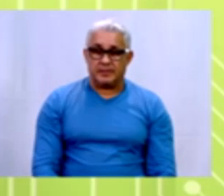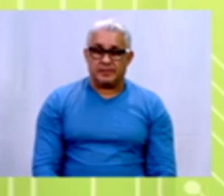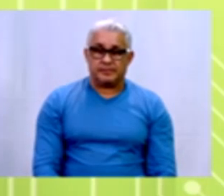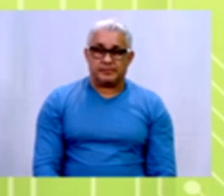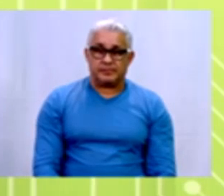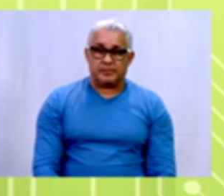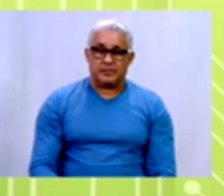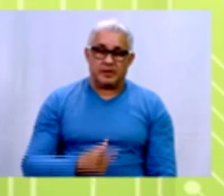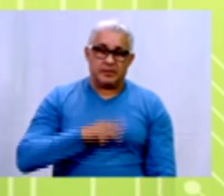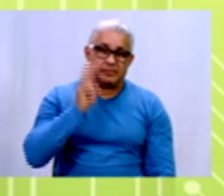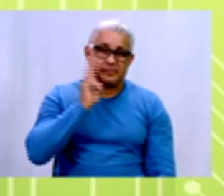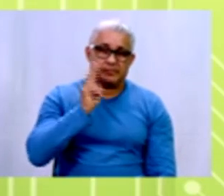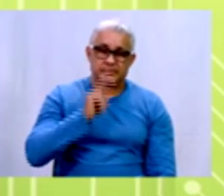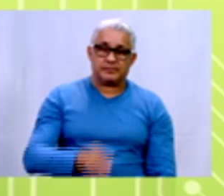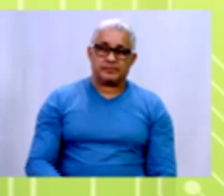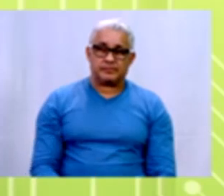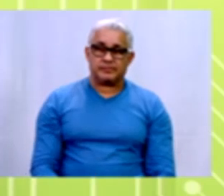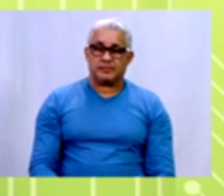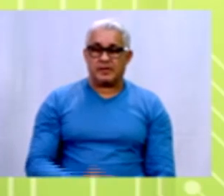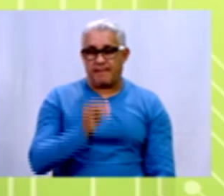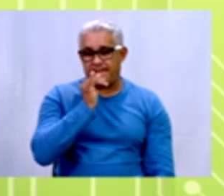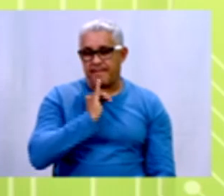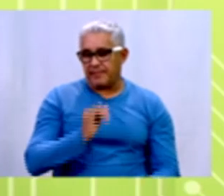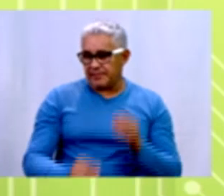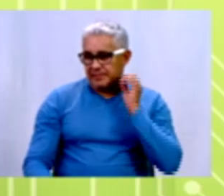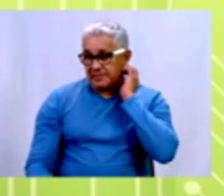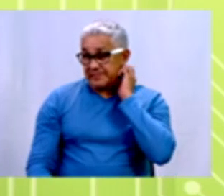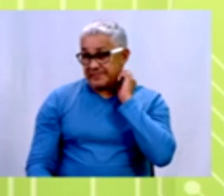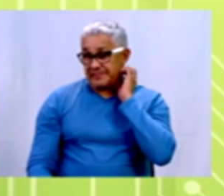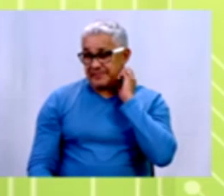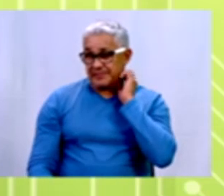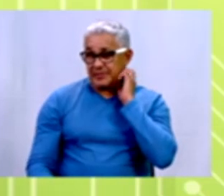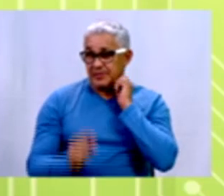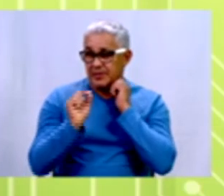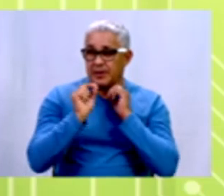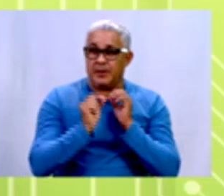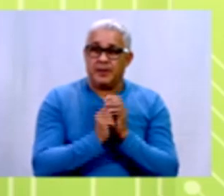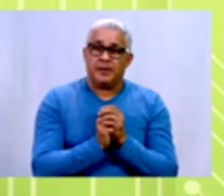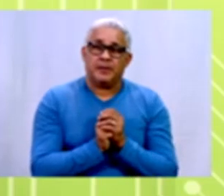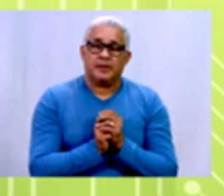muito bem, uma historinha que exemplifica muito bem a questão